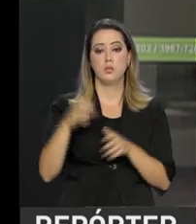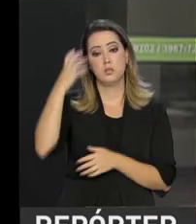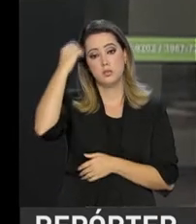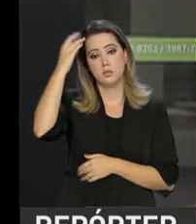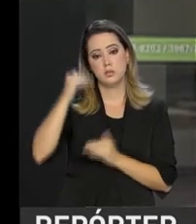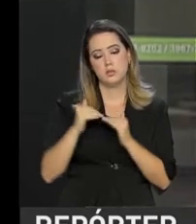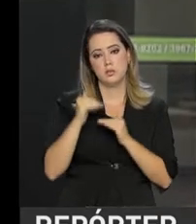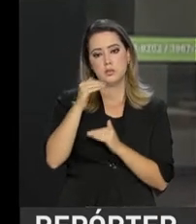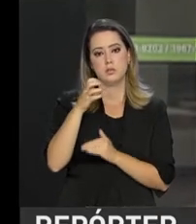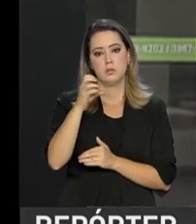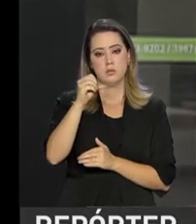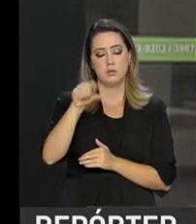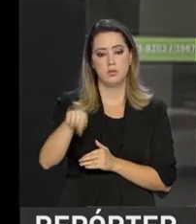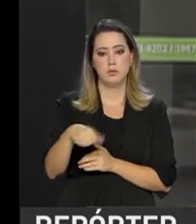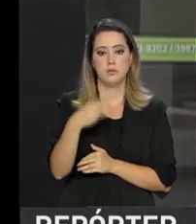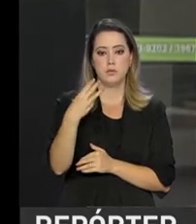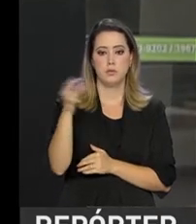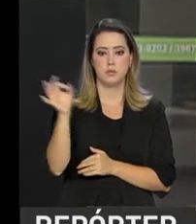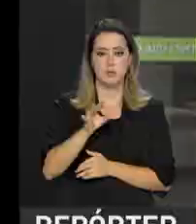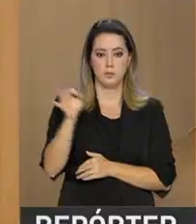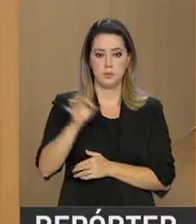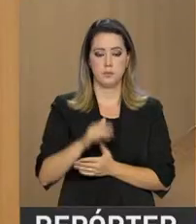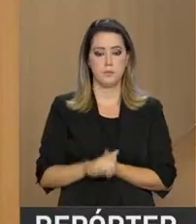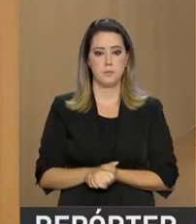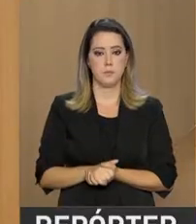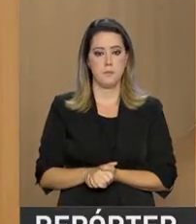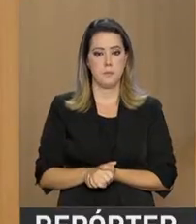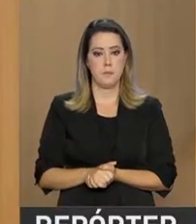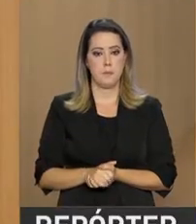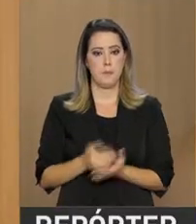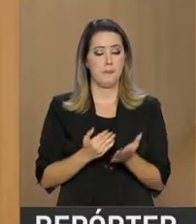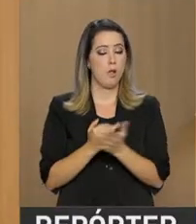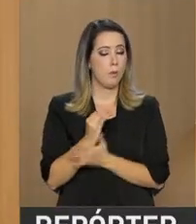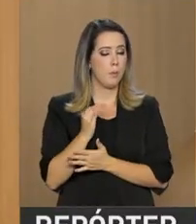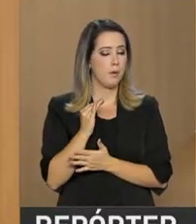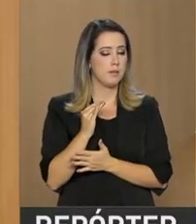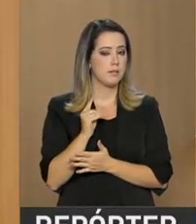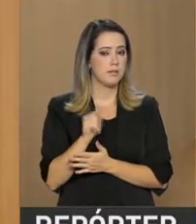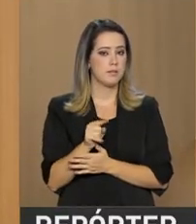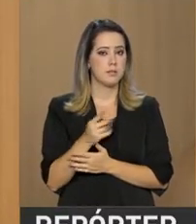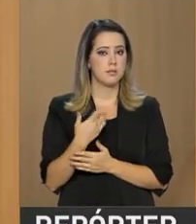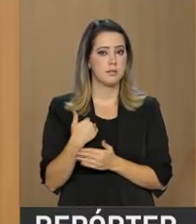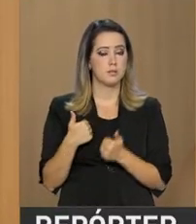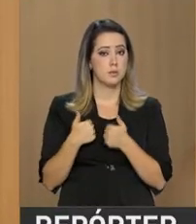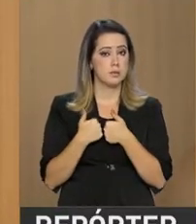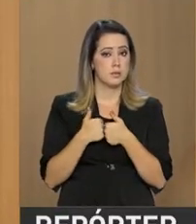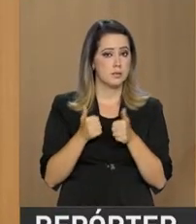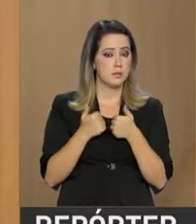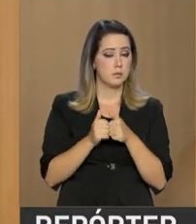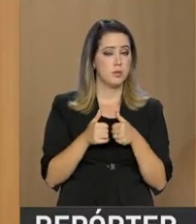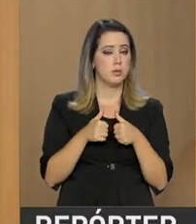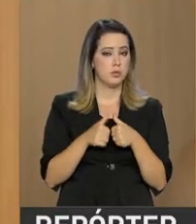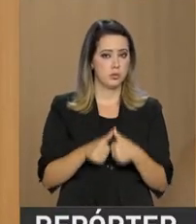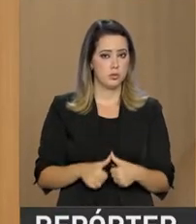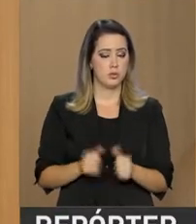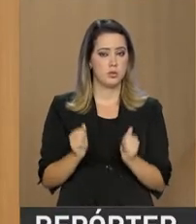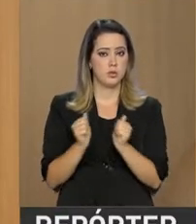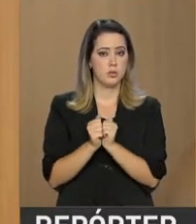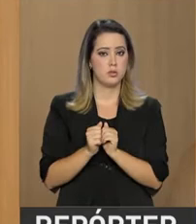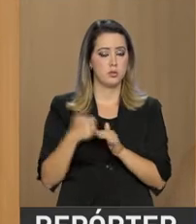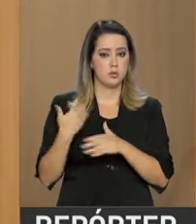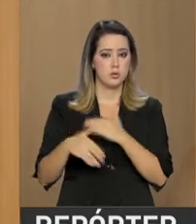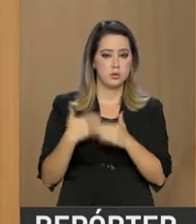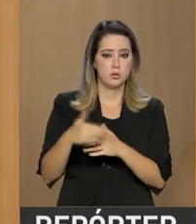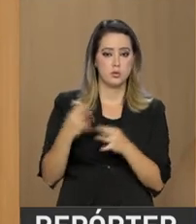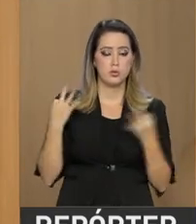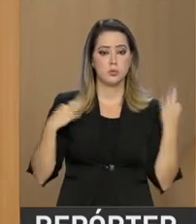o aumento foi de 9,3%. A partir do momento que você começa o seu deslocamento, você já está impactando a cadeia produtiva